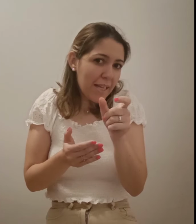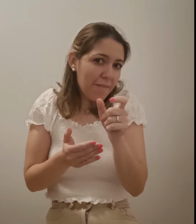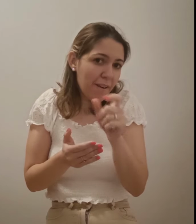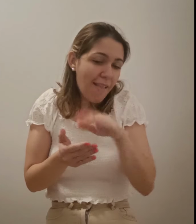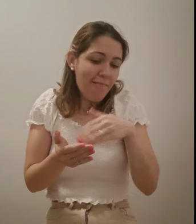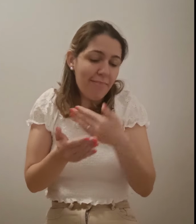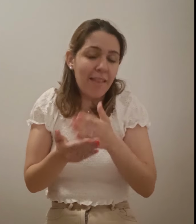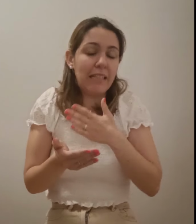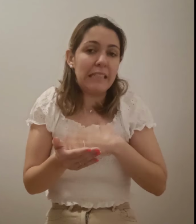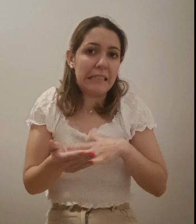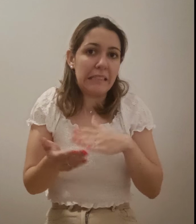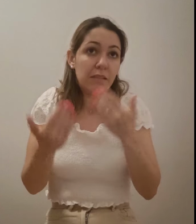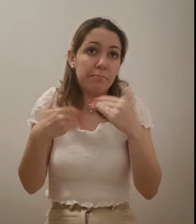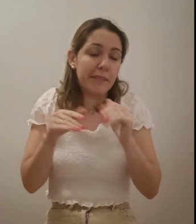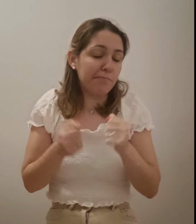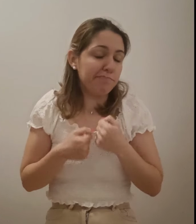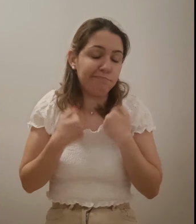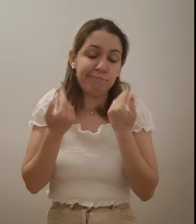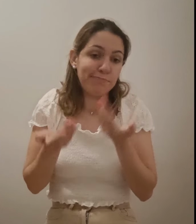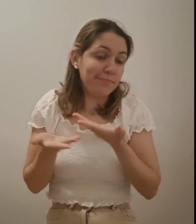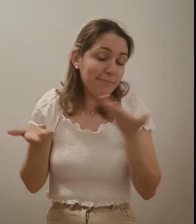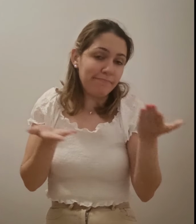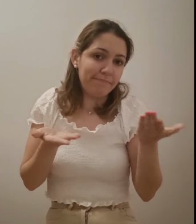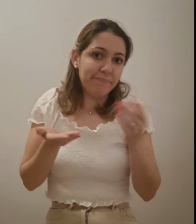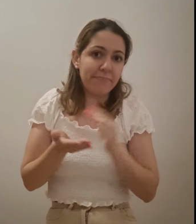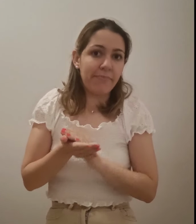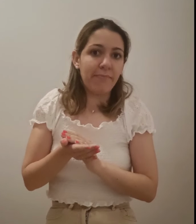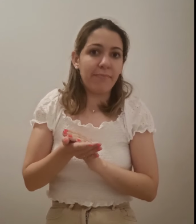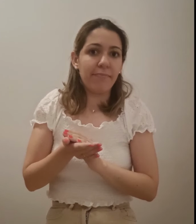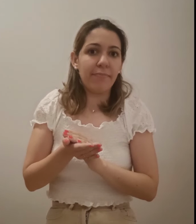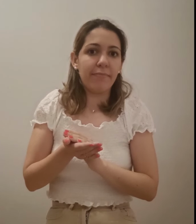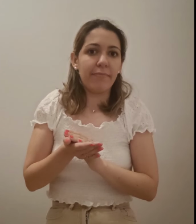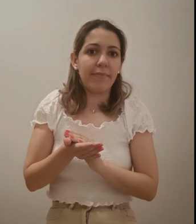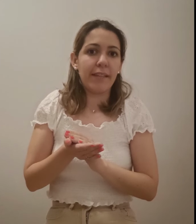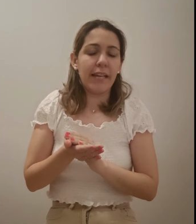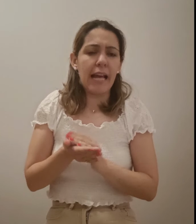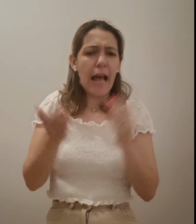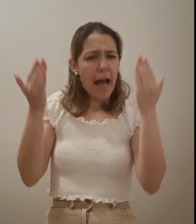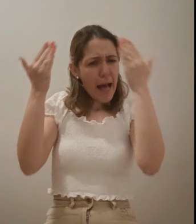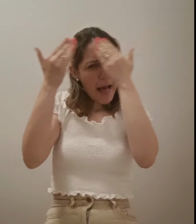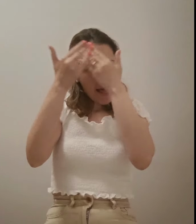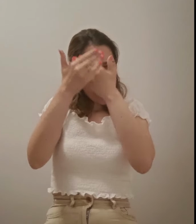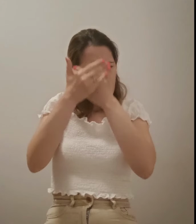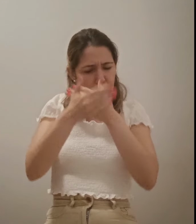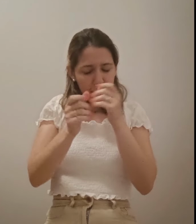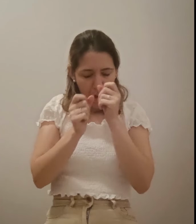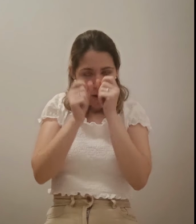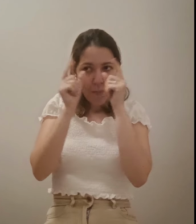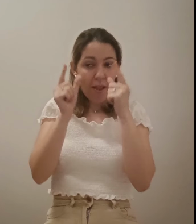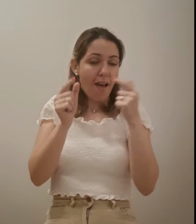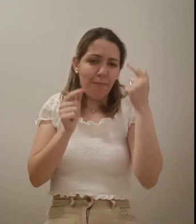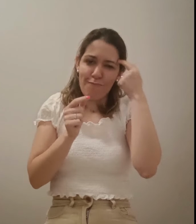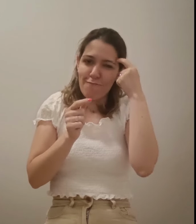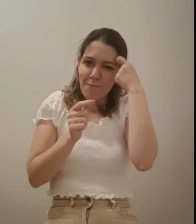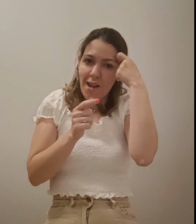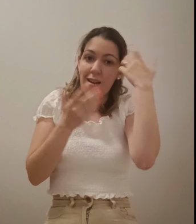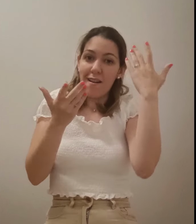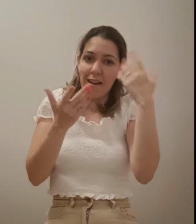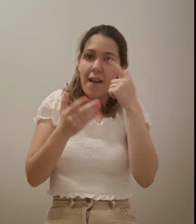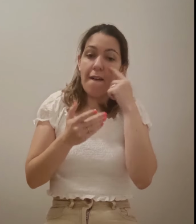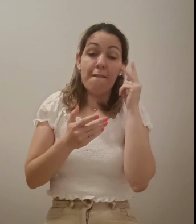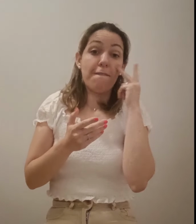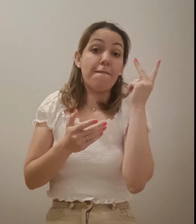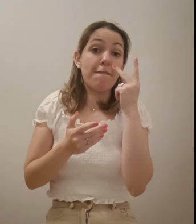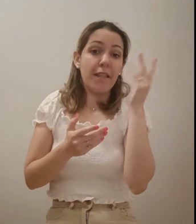não há nada de jeito por aí. Adiante. Confesso que adoro ser acordada a meio da noite. Já que escolhi a vida militar,